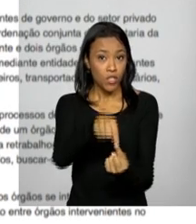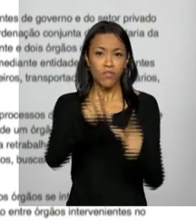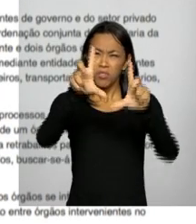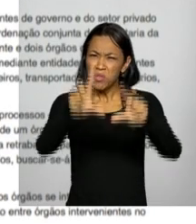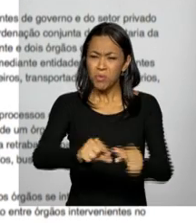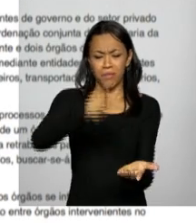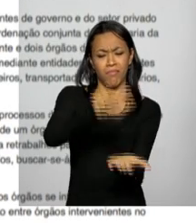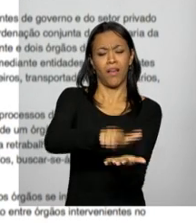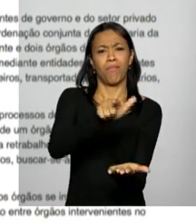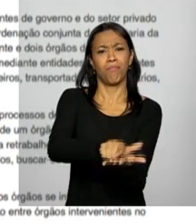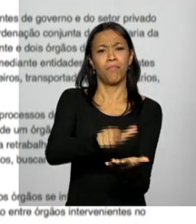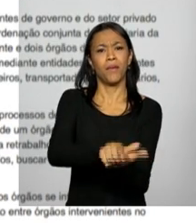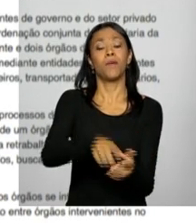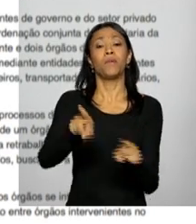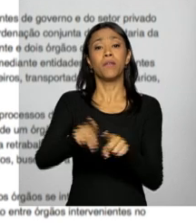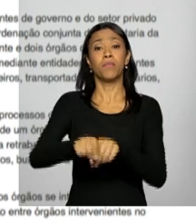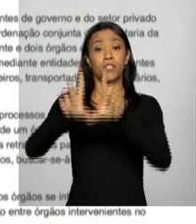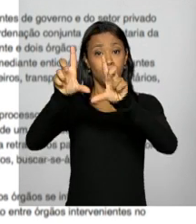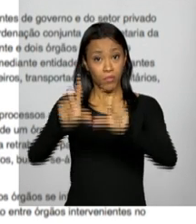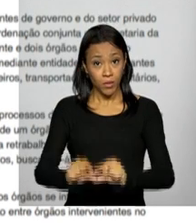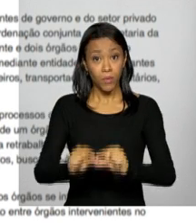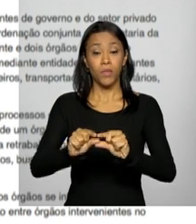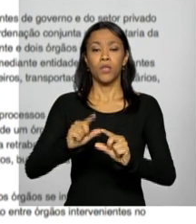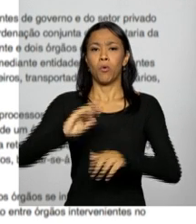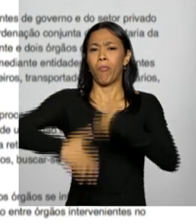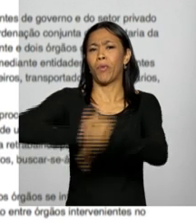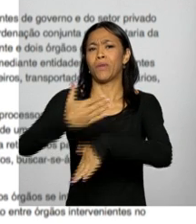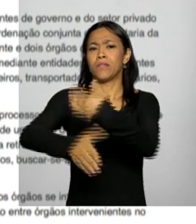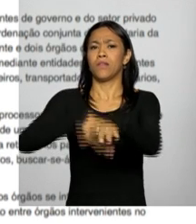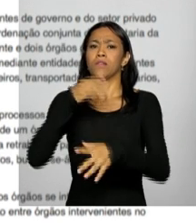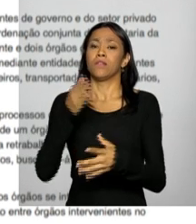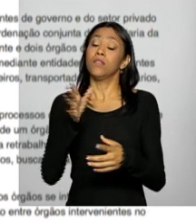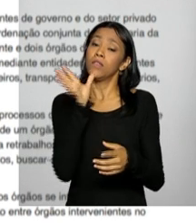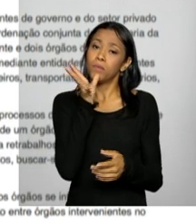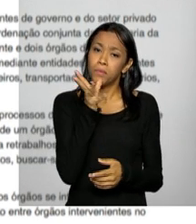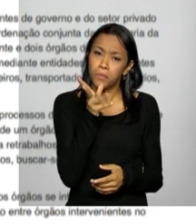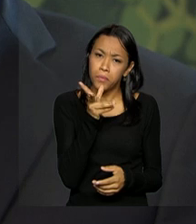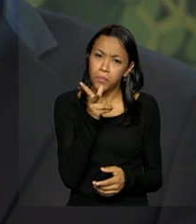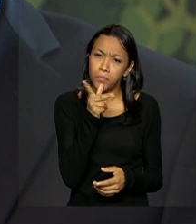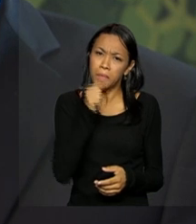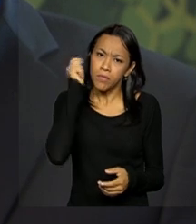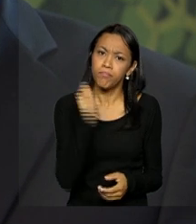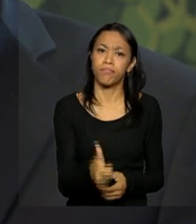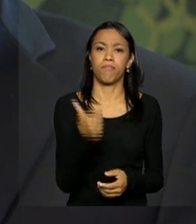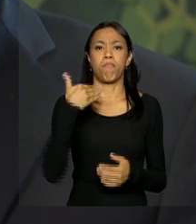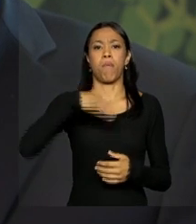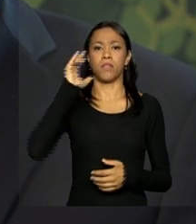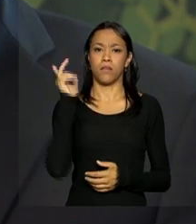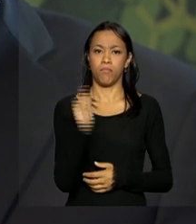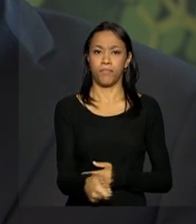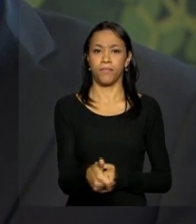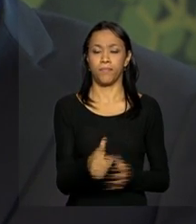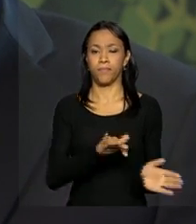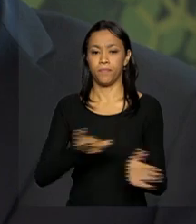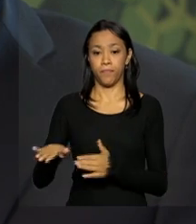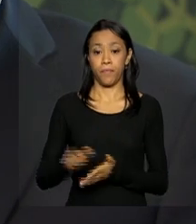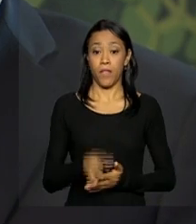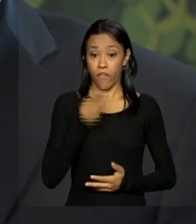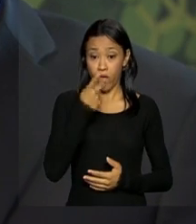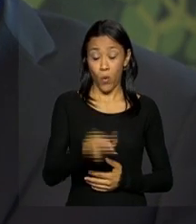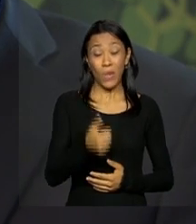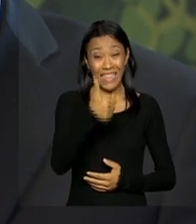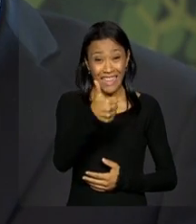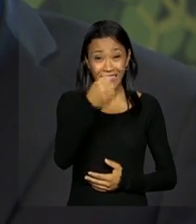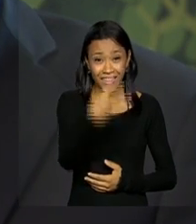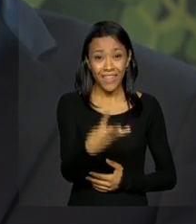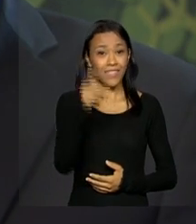e reduzir o prazo para exportar gerando economia de tempo e de serviço atualmente em média são necessários 13 dias